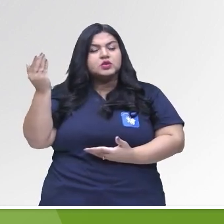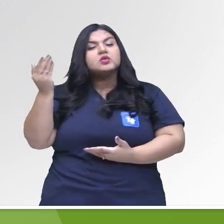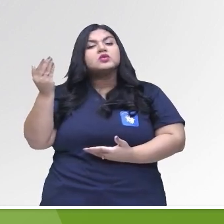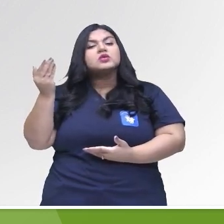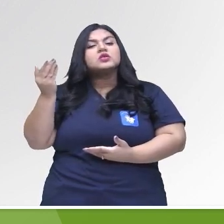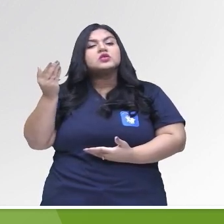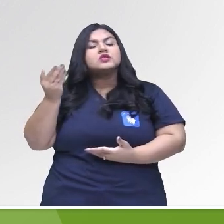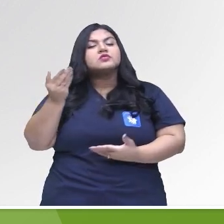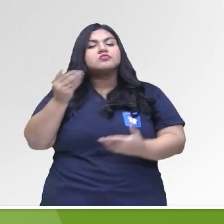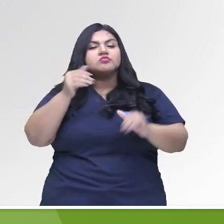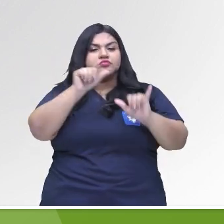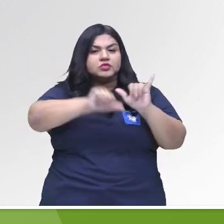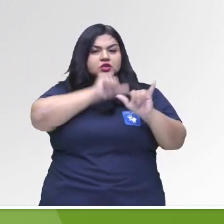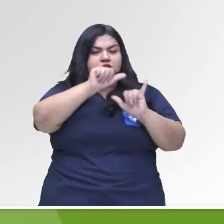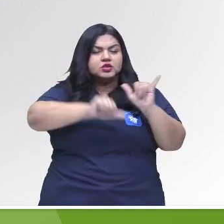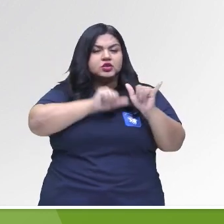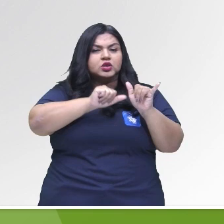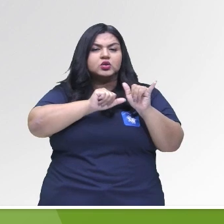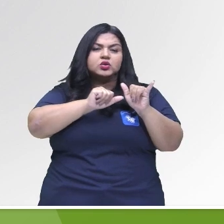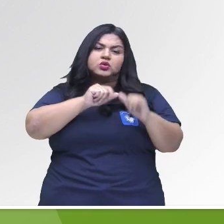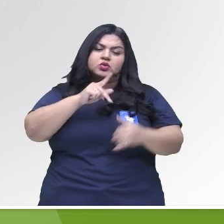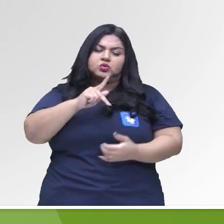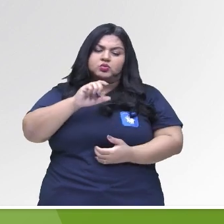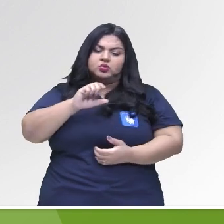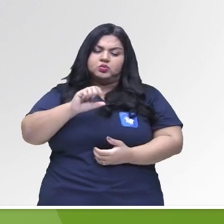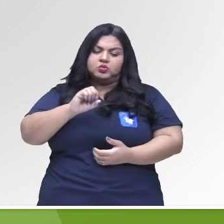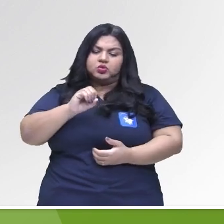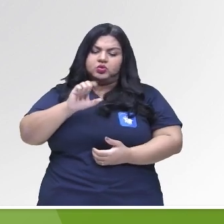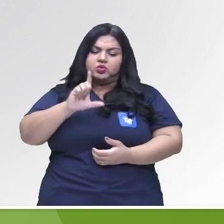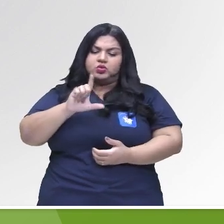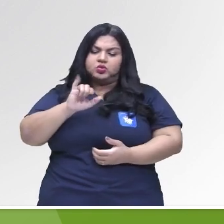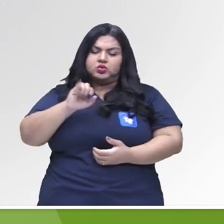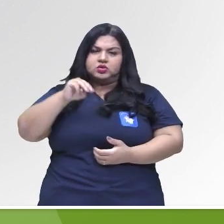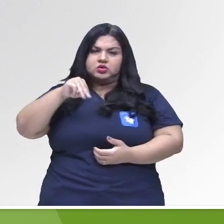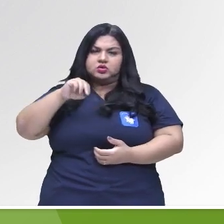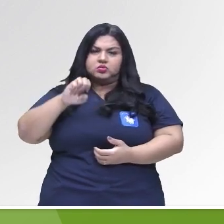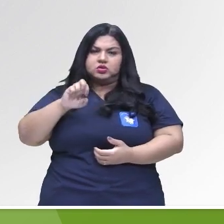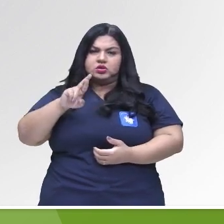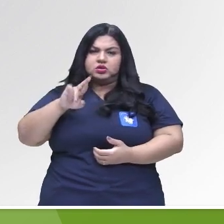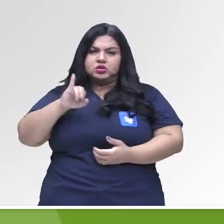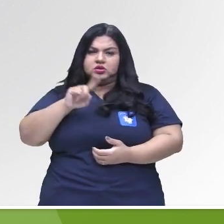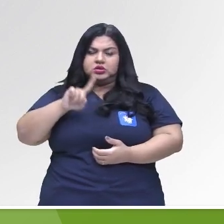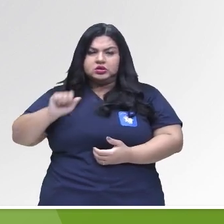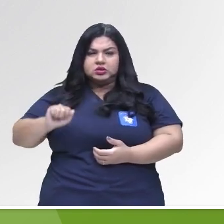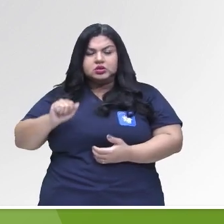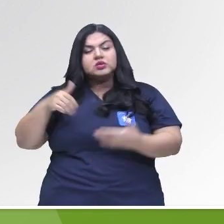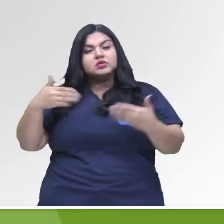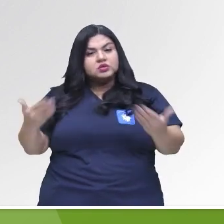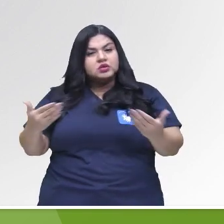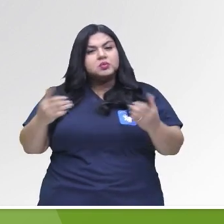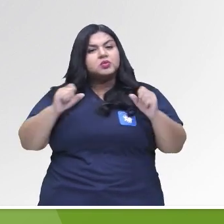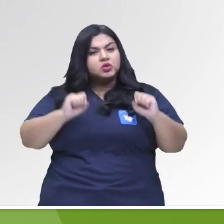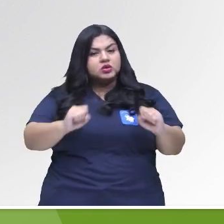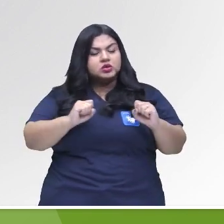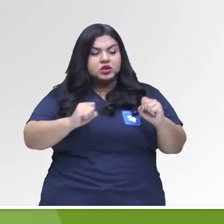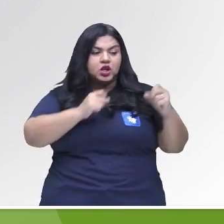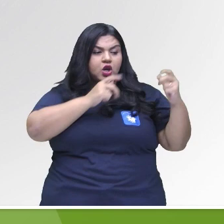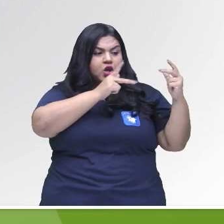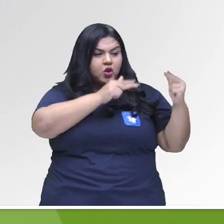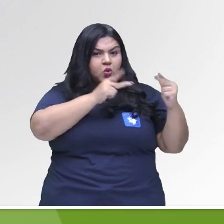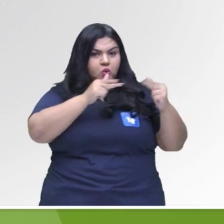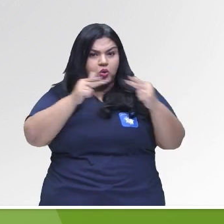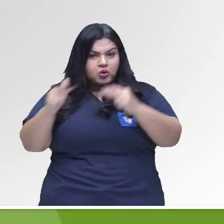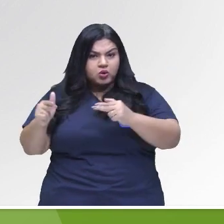de polimerização, tá? Que é a reação que forma os polímeros. Lembrando que os monômeros podem ser iguais entre